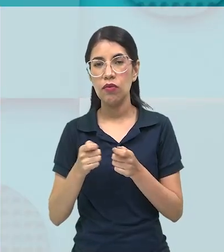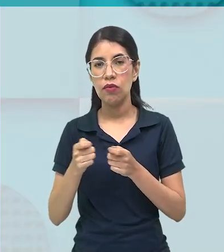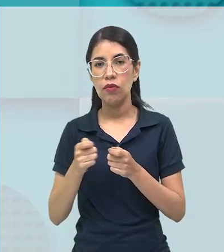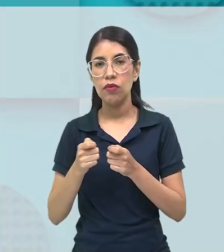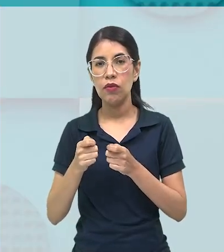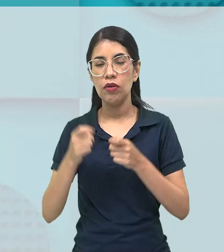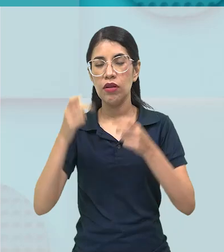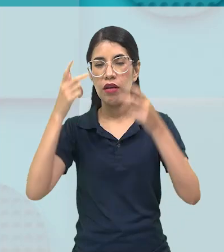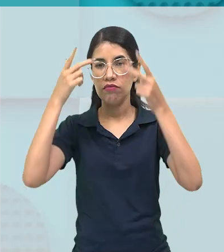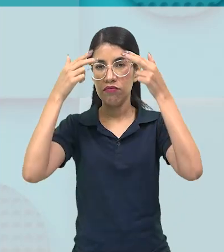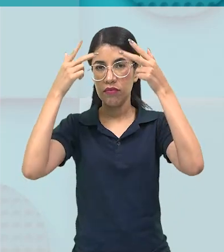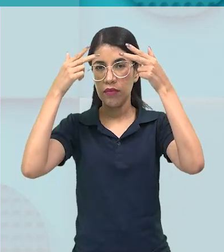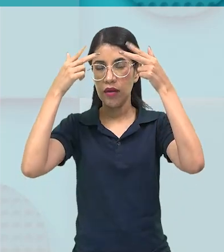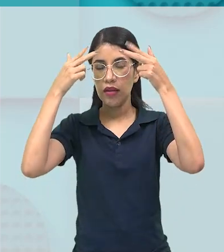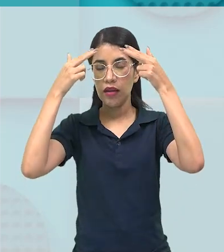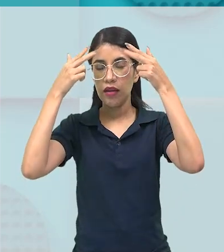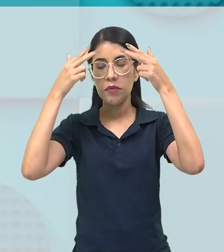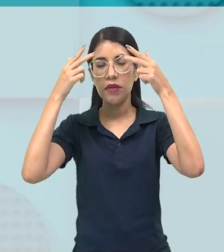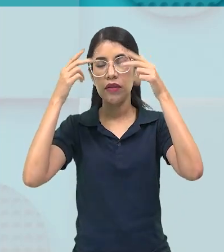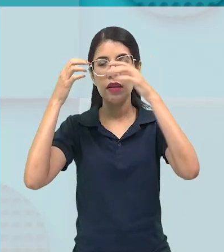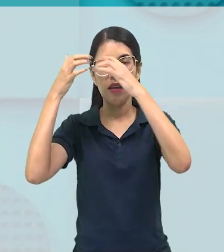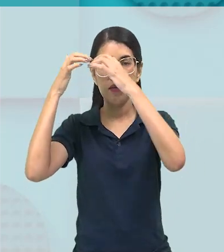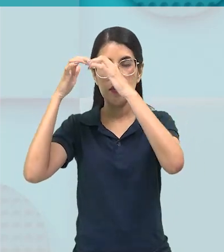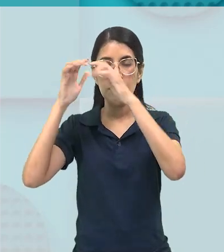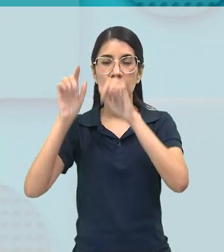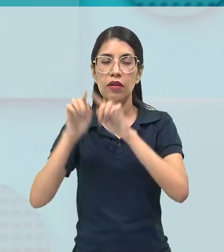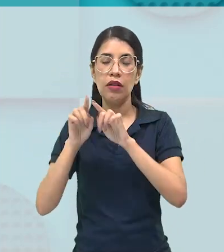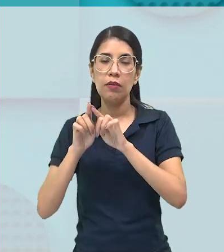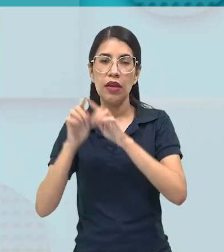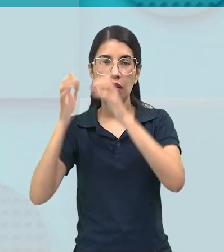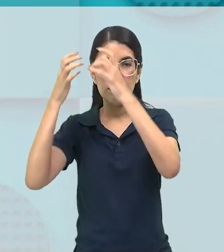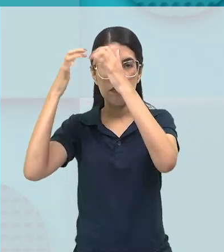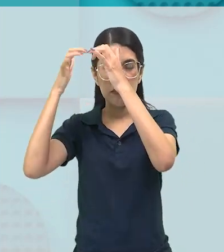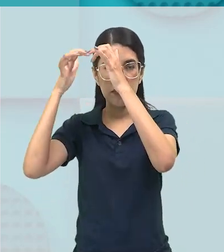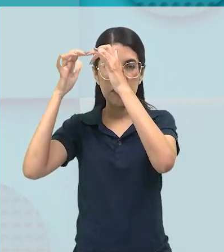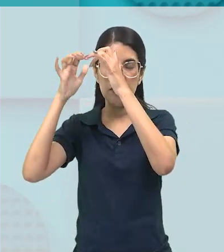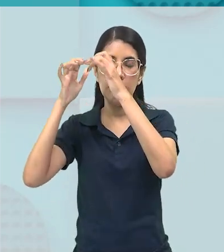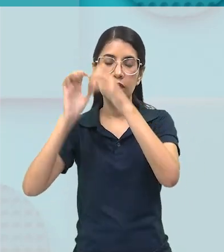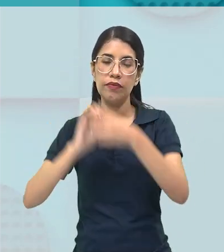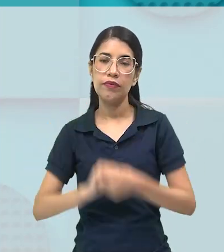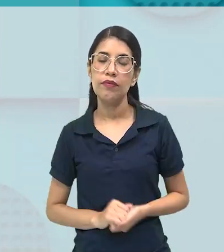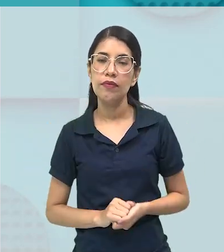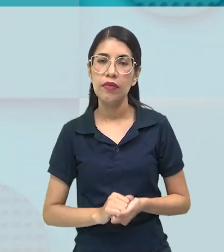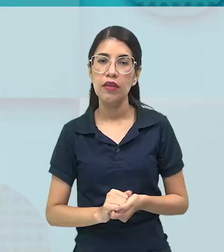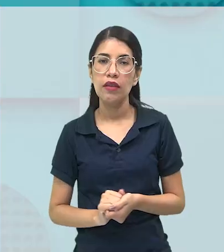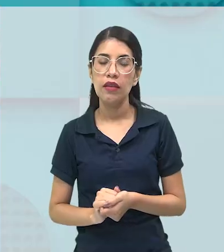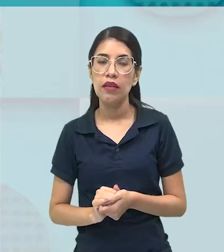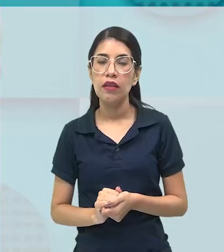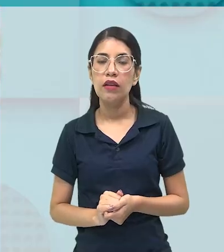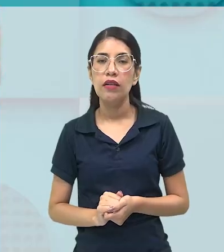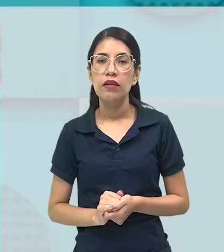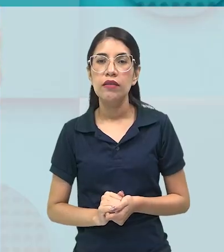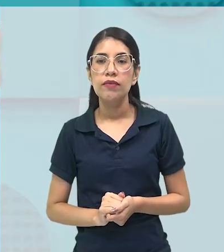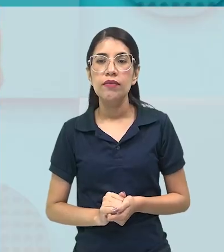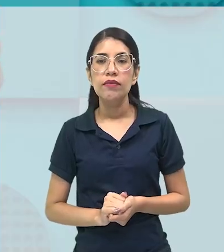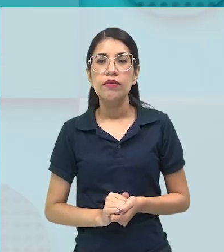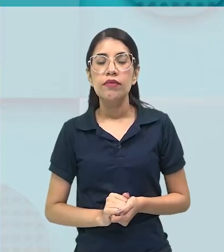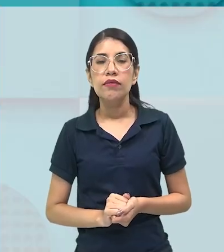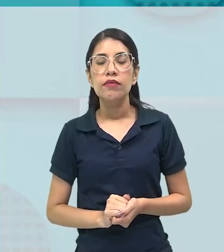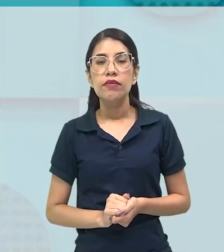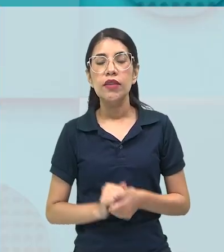das sinapses dentro do cérebro, né, e aí ele entrar em curto. Então, dentro da nossa cabeça,